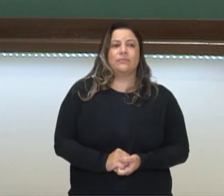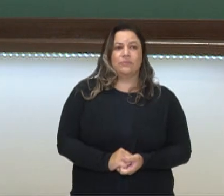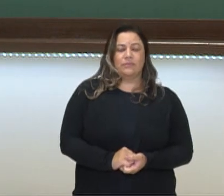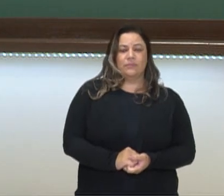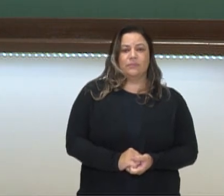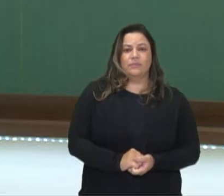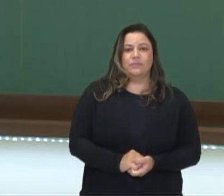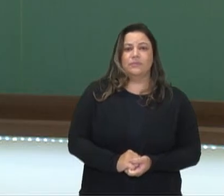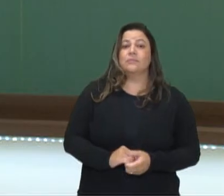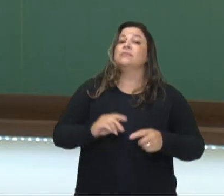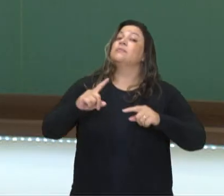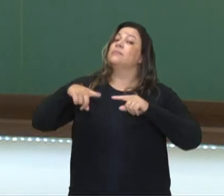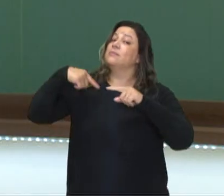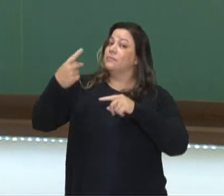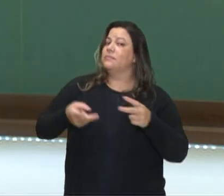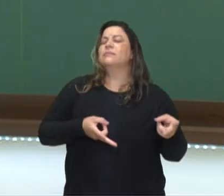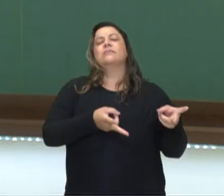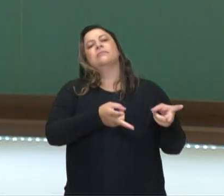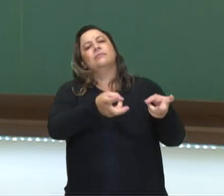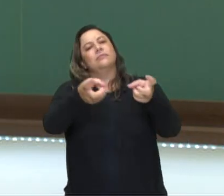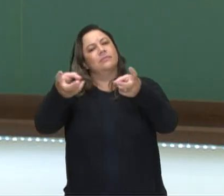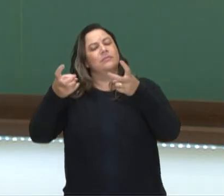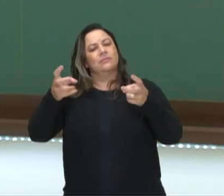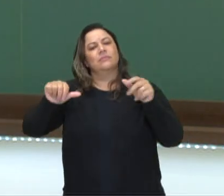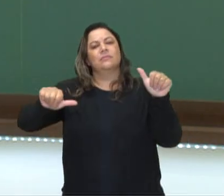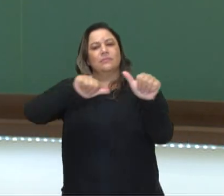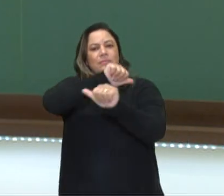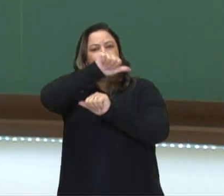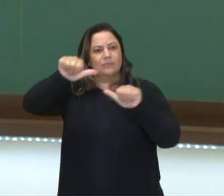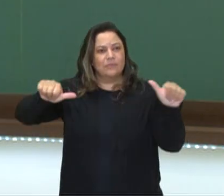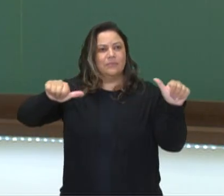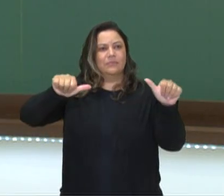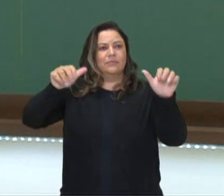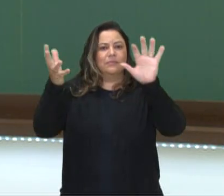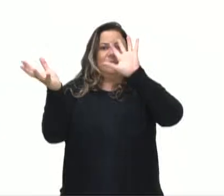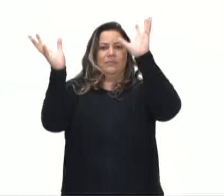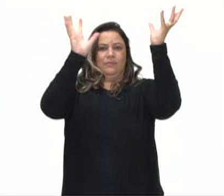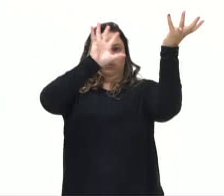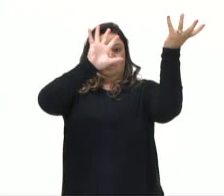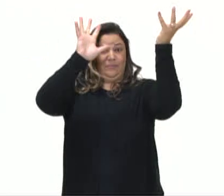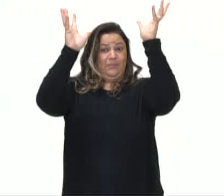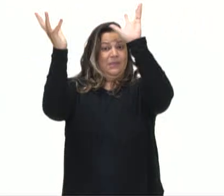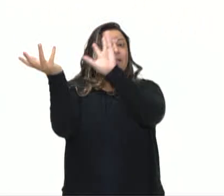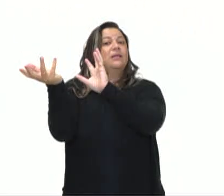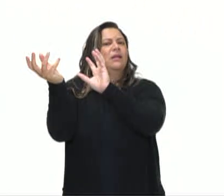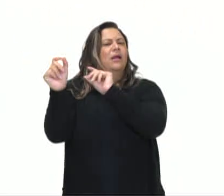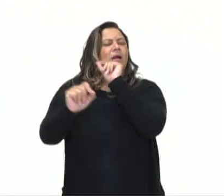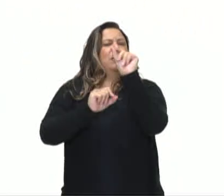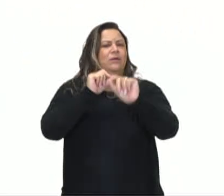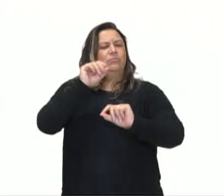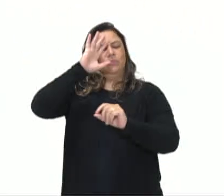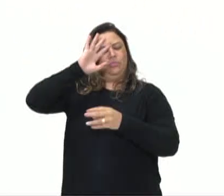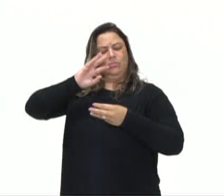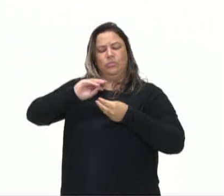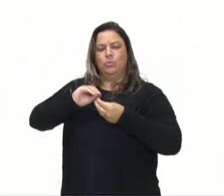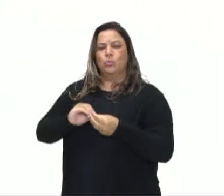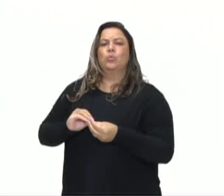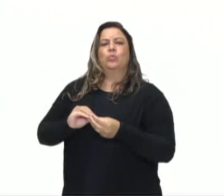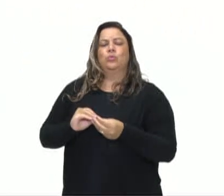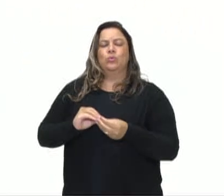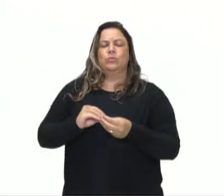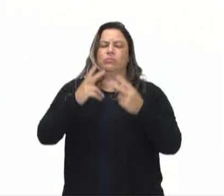aí a gente vai perceber que estas mudanças climáticas elas podem ser resultantes de processos naturais